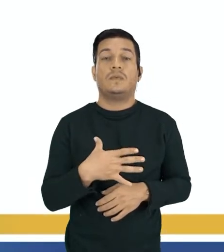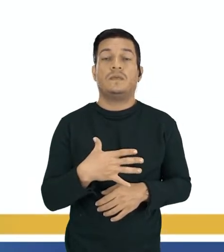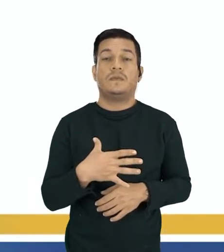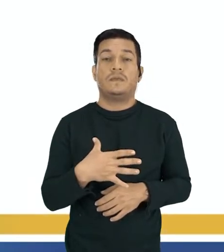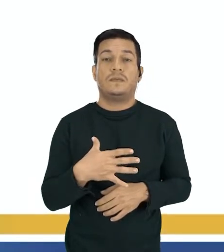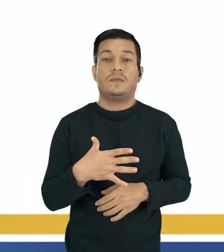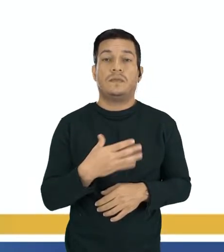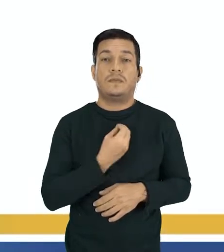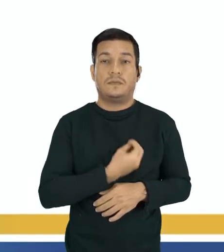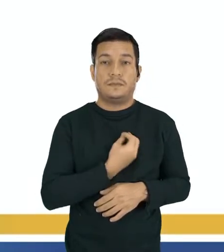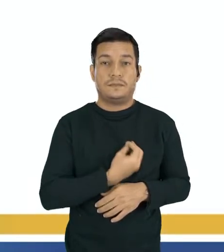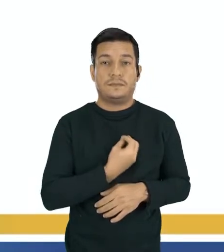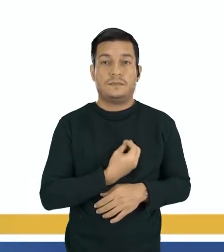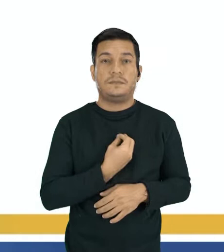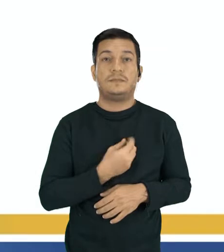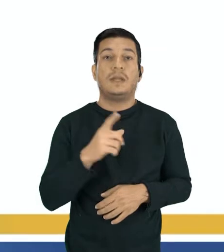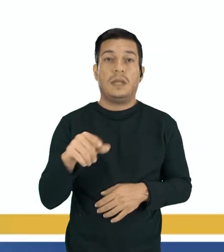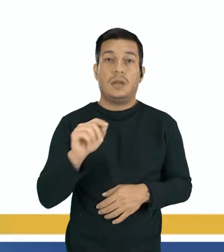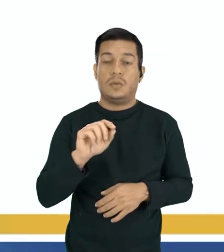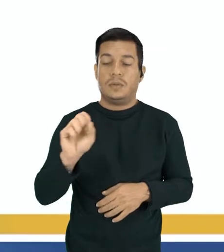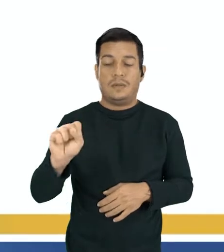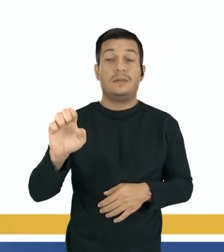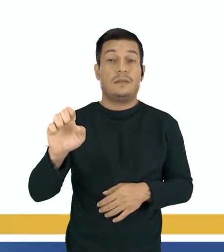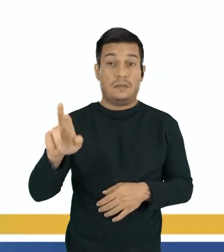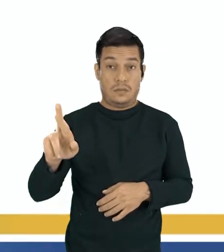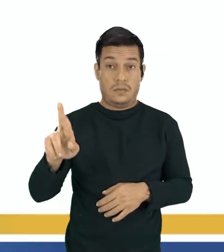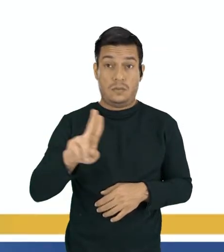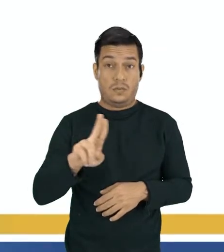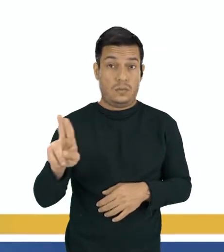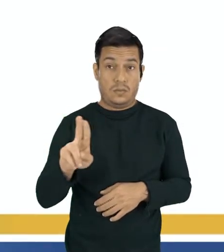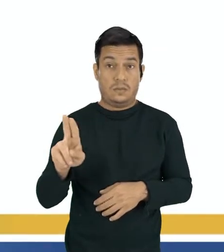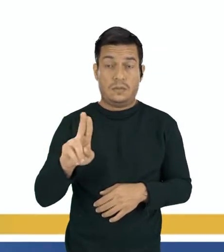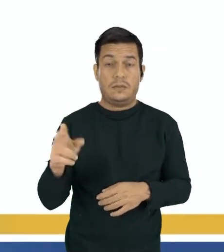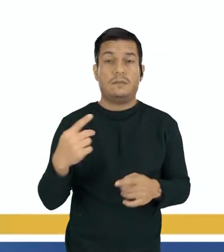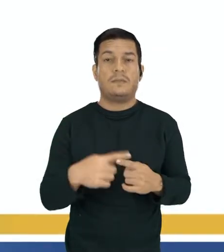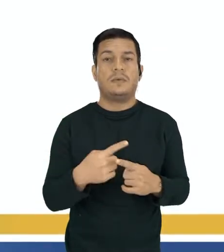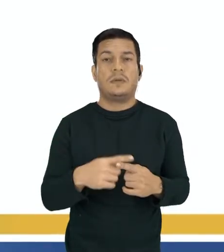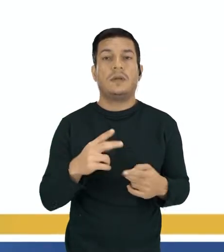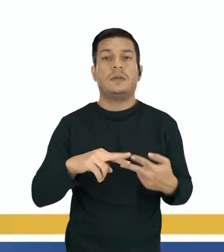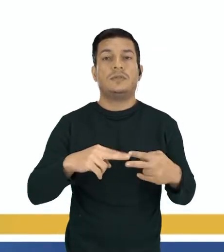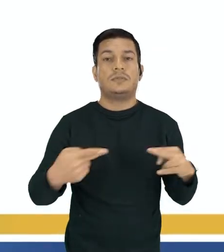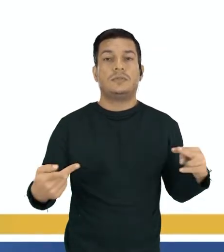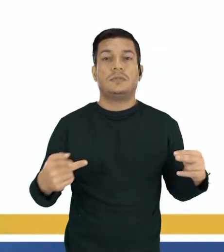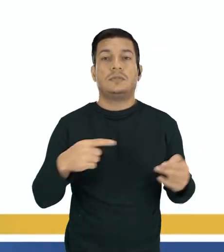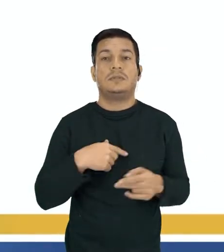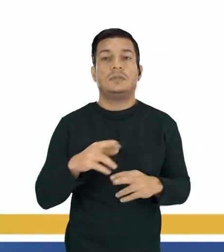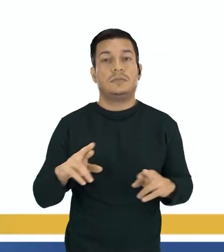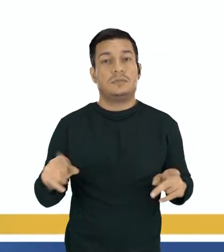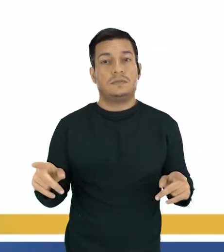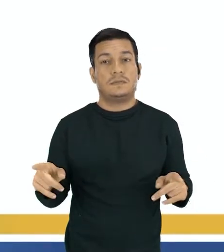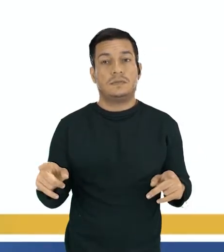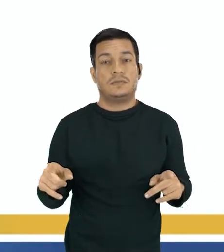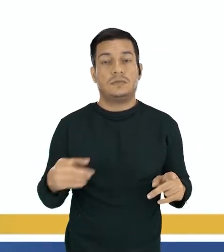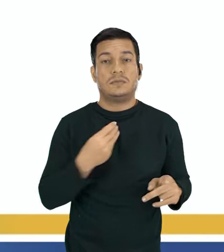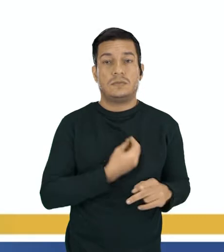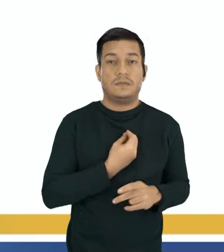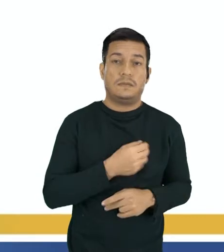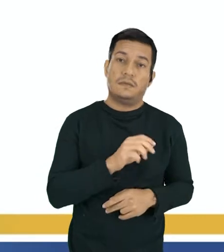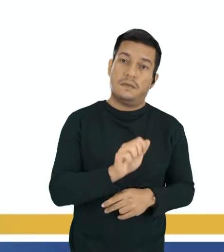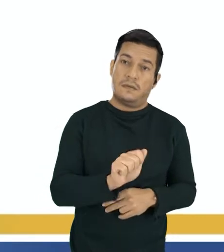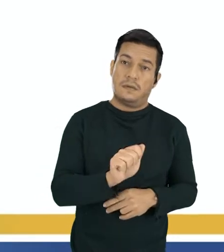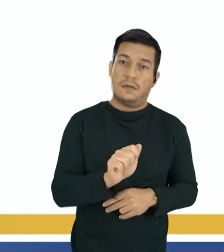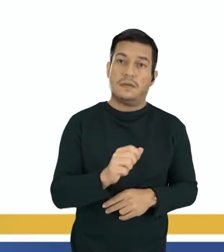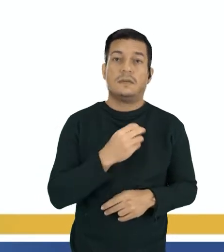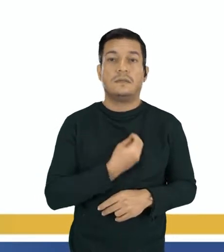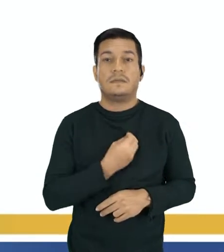nós classificamos ali como C, nós chamamos de C, porque ele é geneticamente diferente do ser vivo A